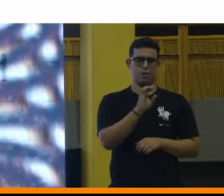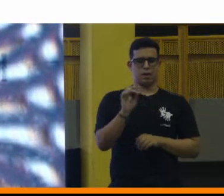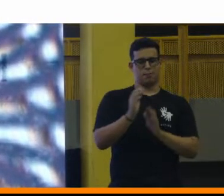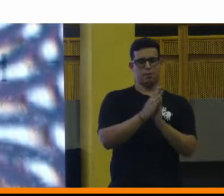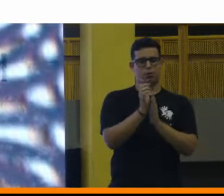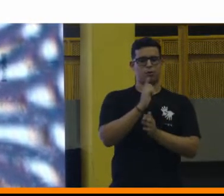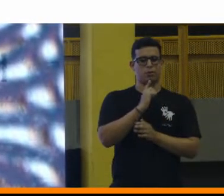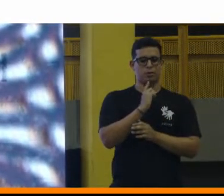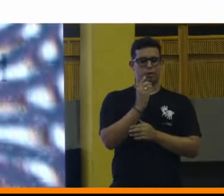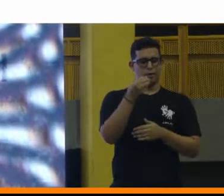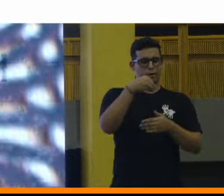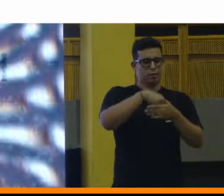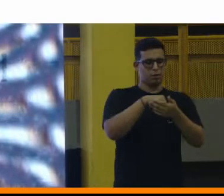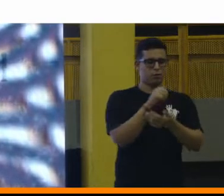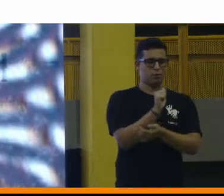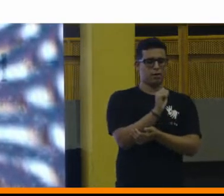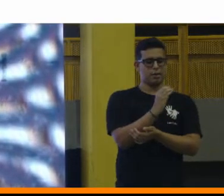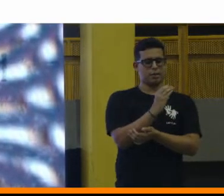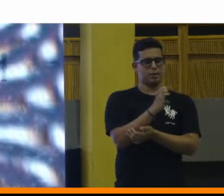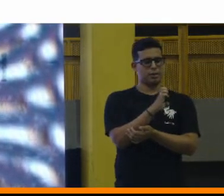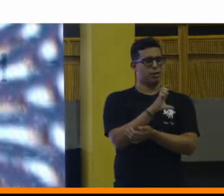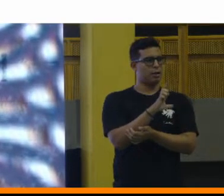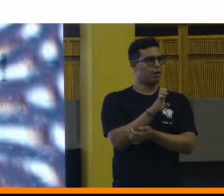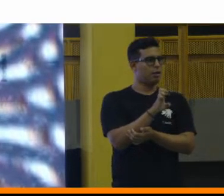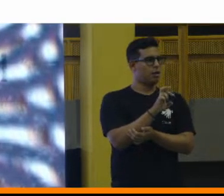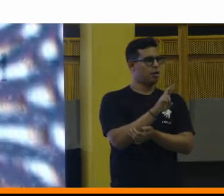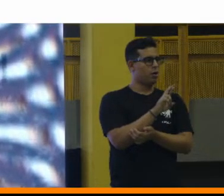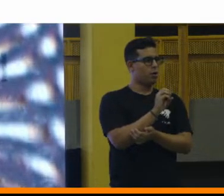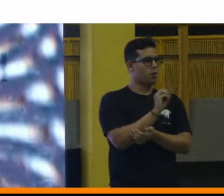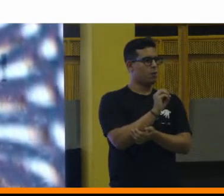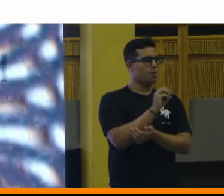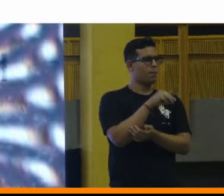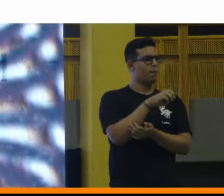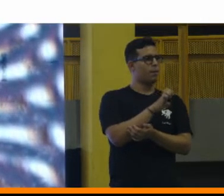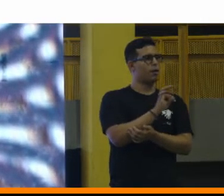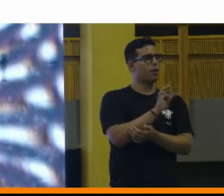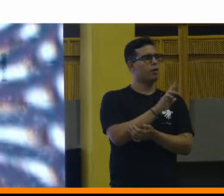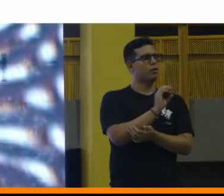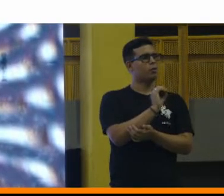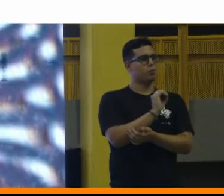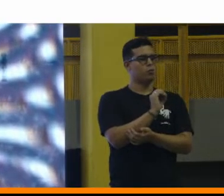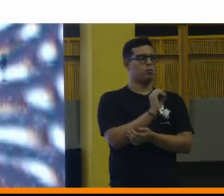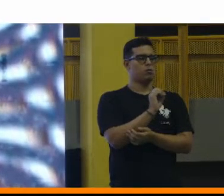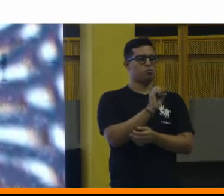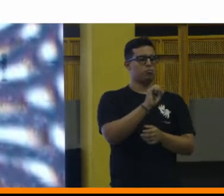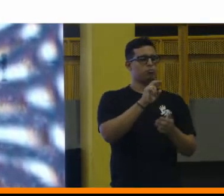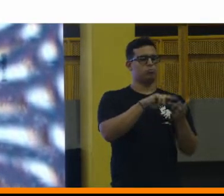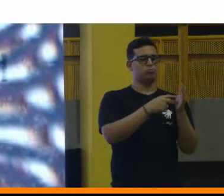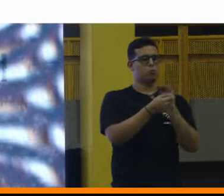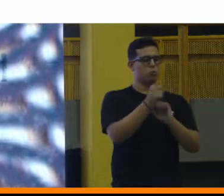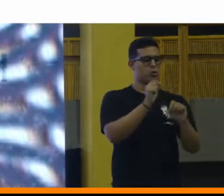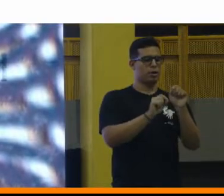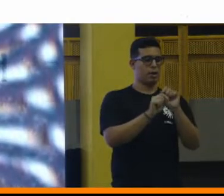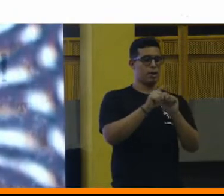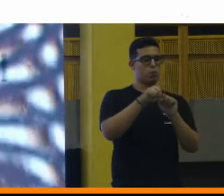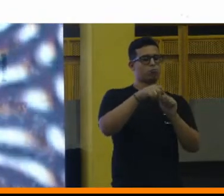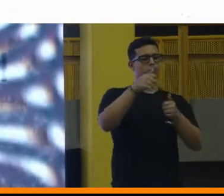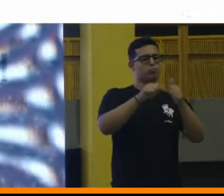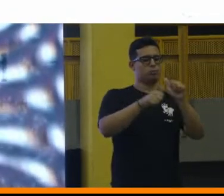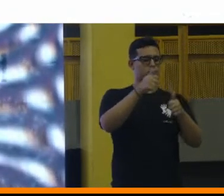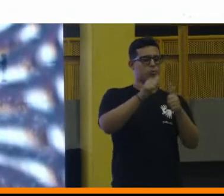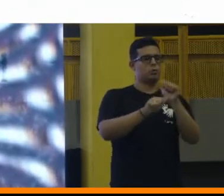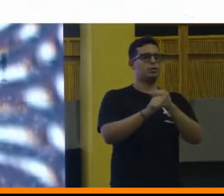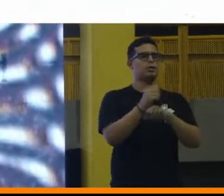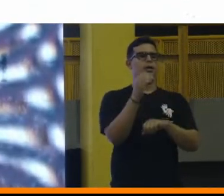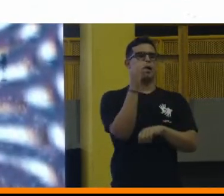é um acelerômetro? É um medidor de aceleração. Então tem um bonequinho lá dentro do carro que vai ser batido, que